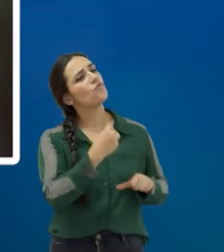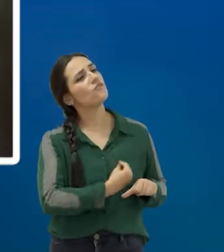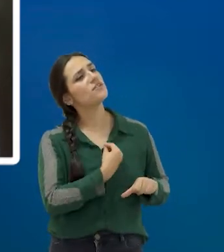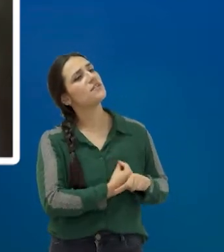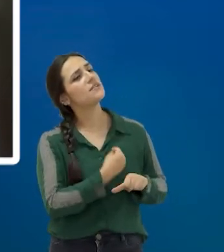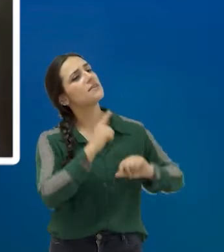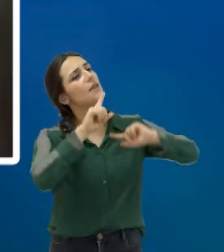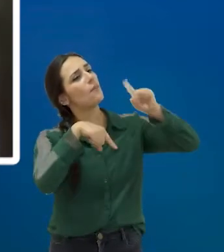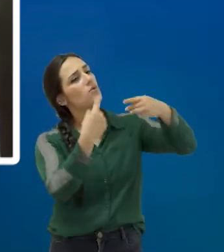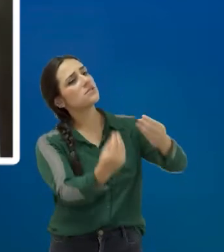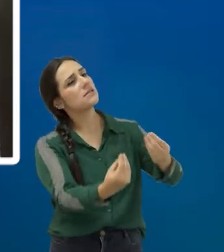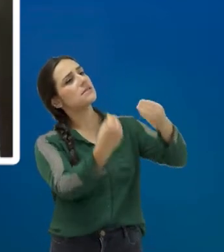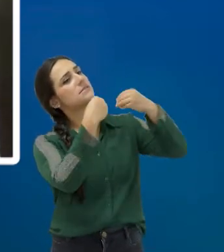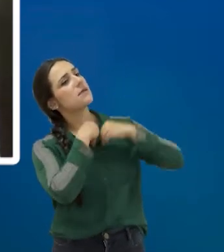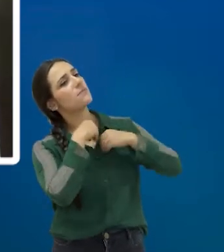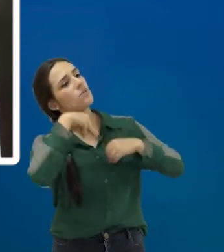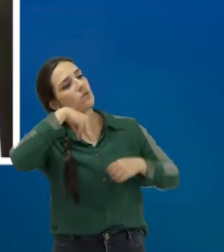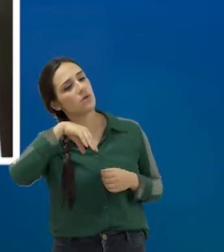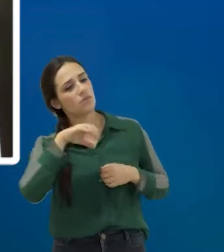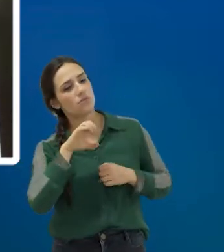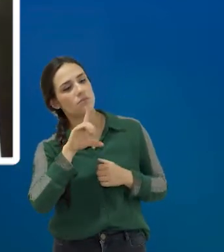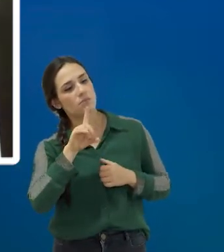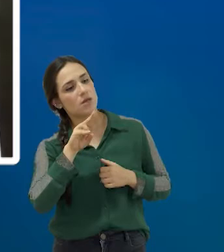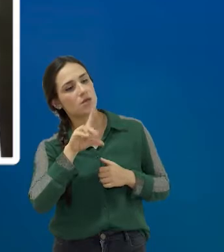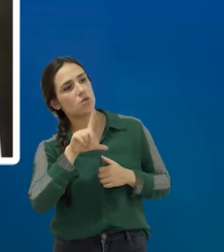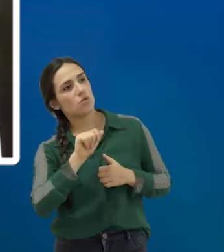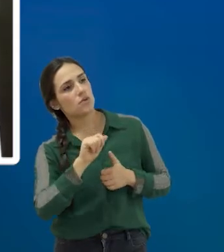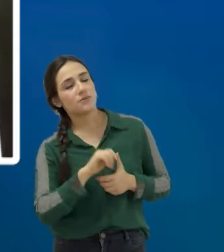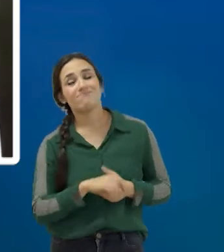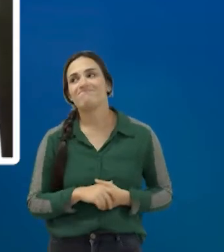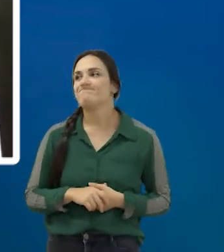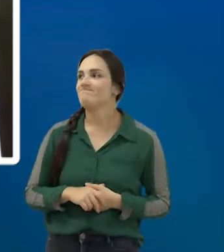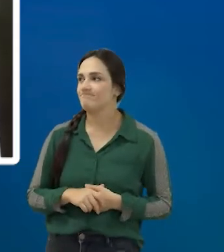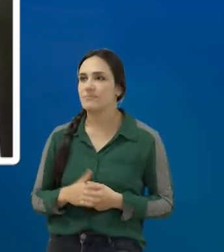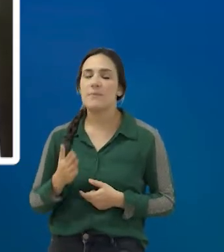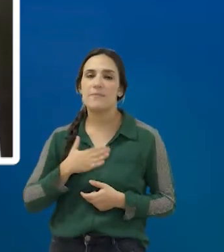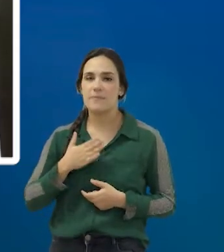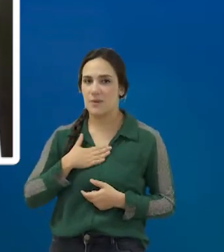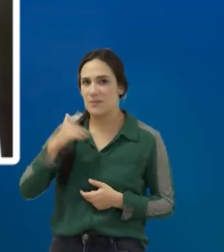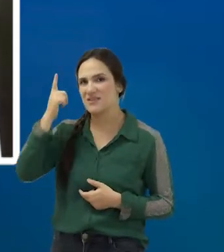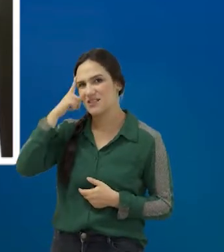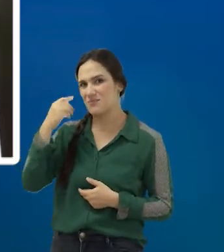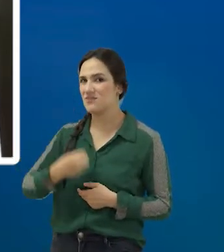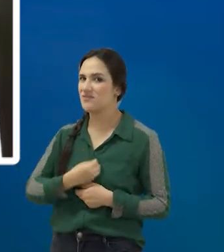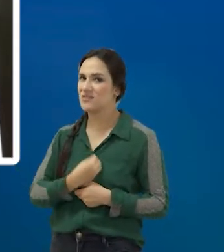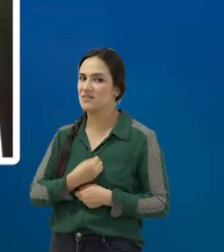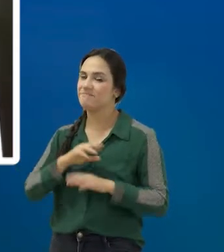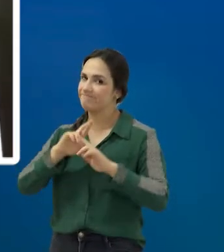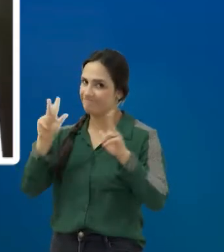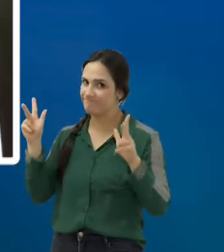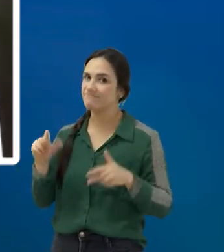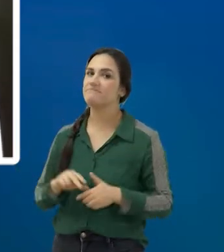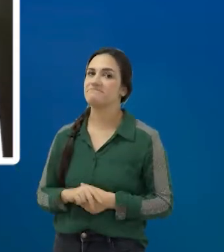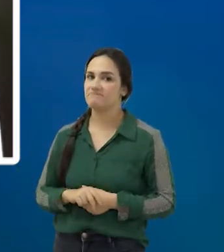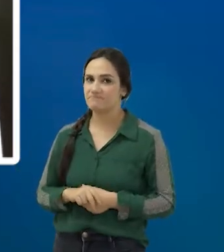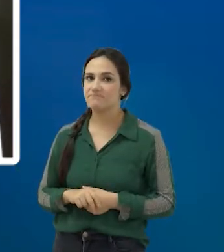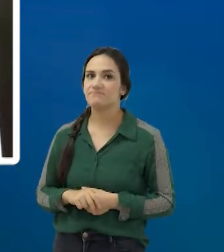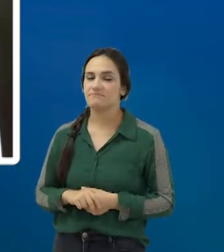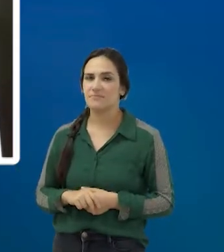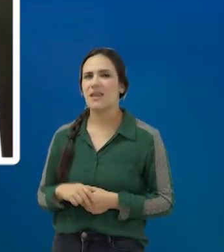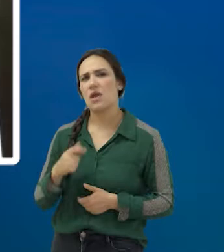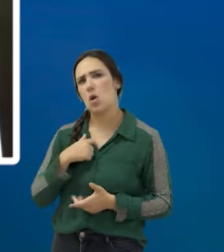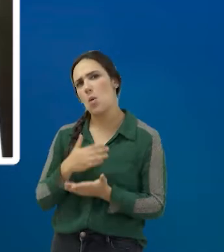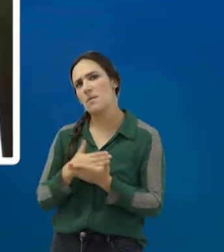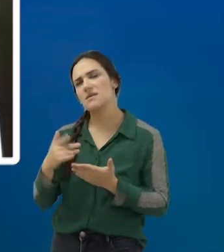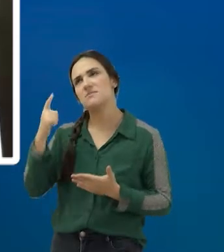transplante? Olha, a gente passa a ver a vida de uma forma diferente, viu? Quando você tem uma doença como essa, você